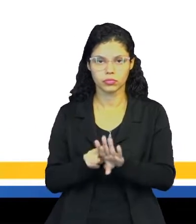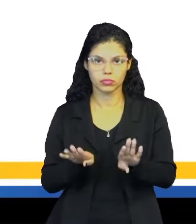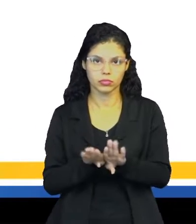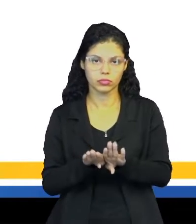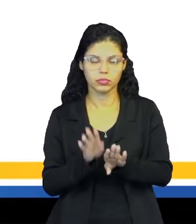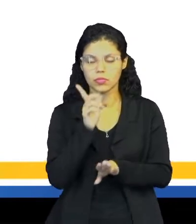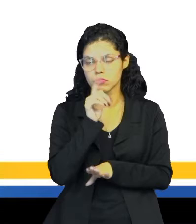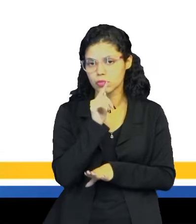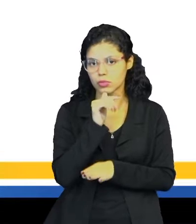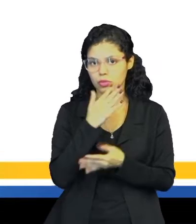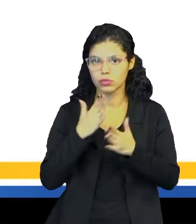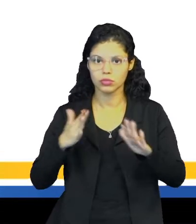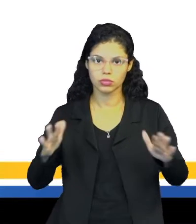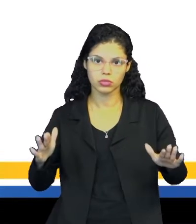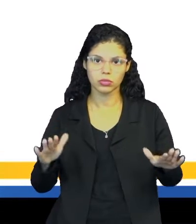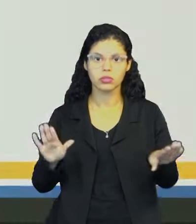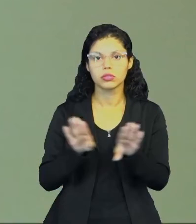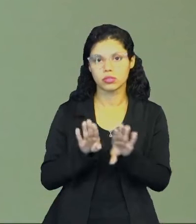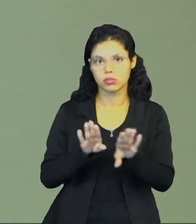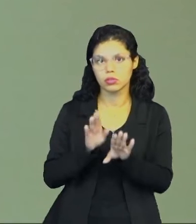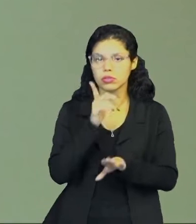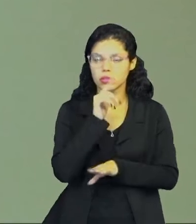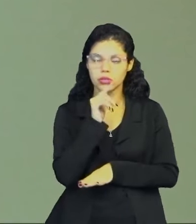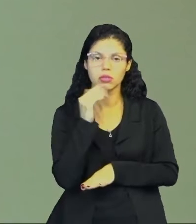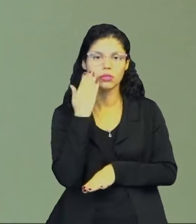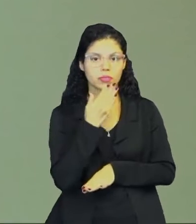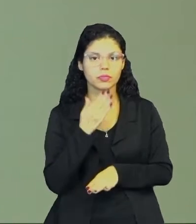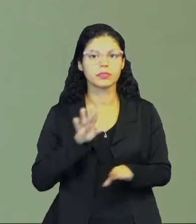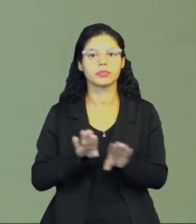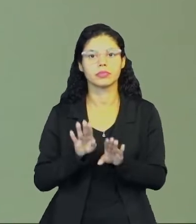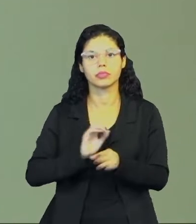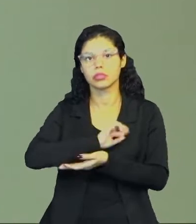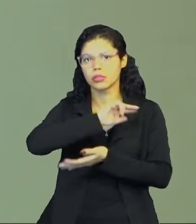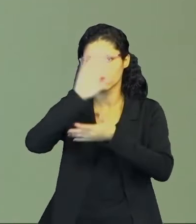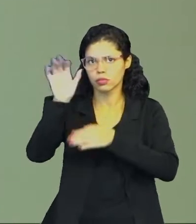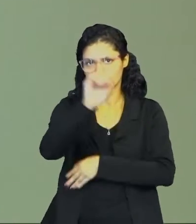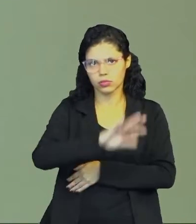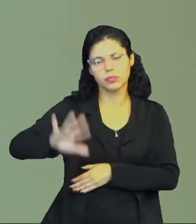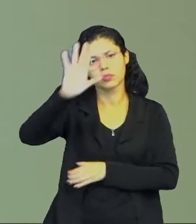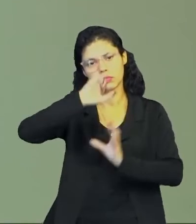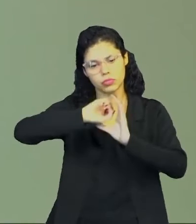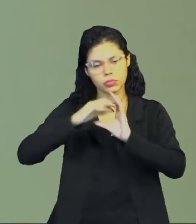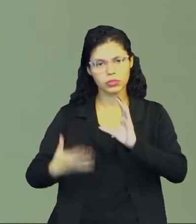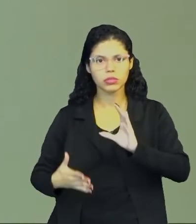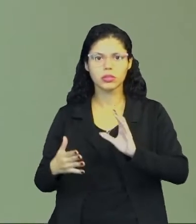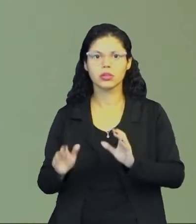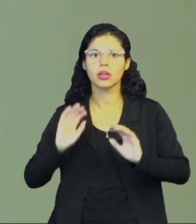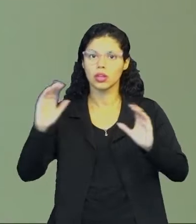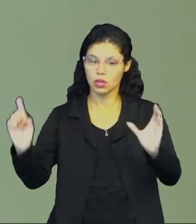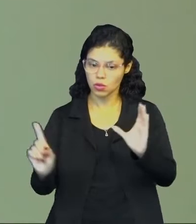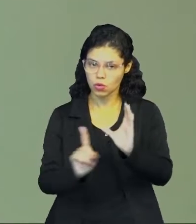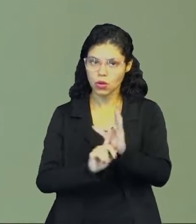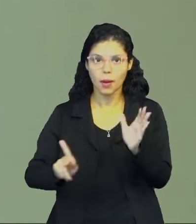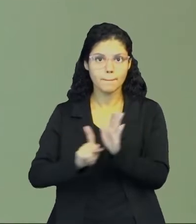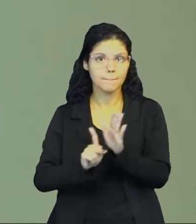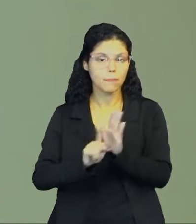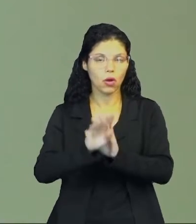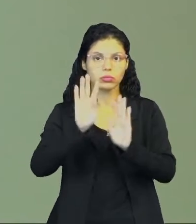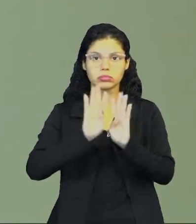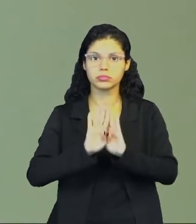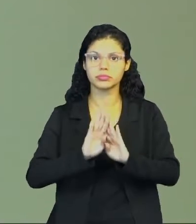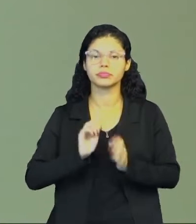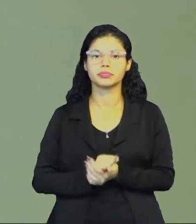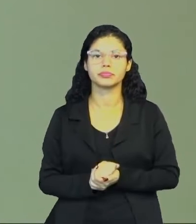água doce como água salgada. Então, essas características gerais das algas enquadram elas em